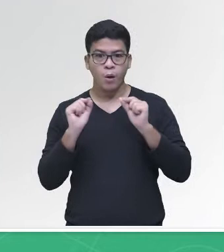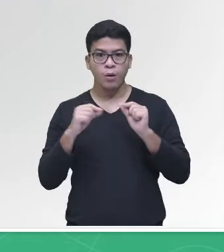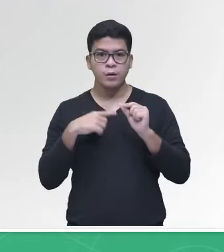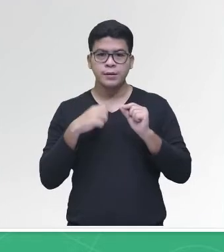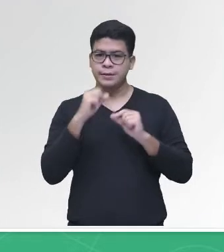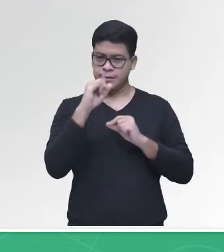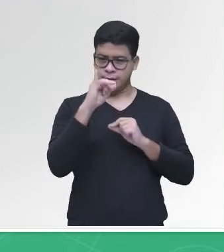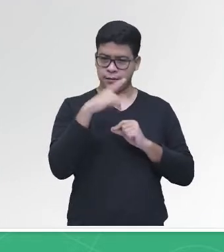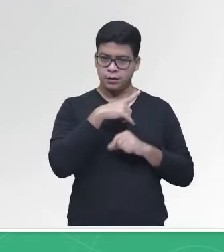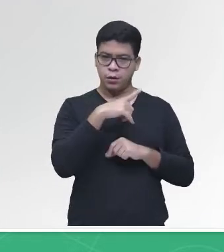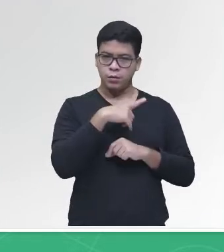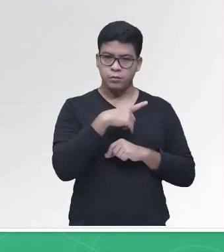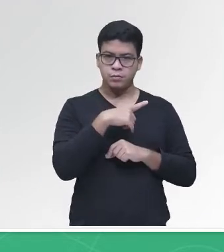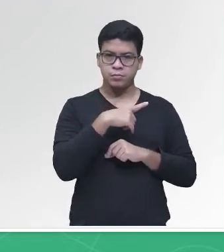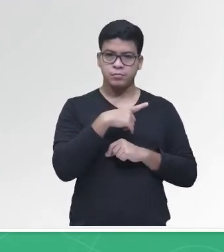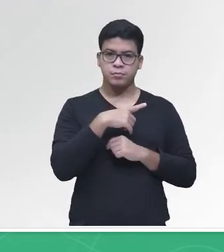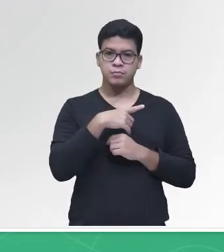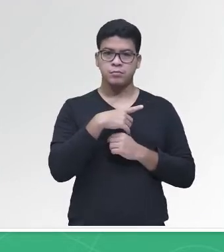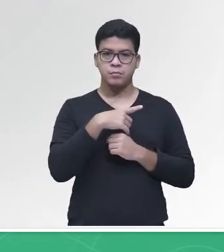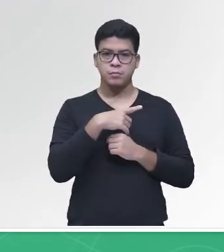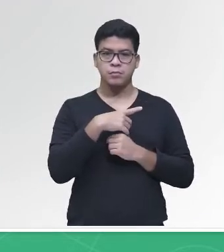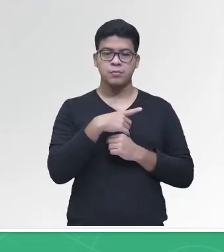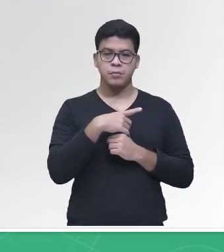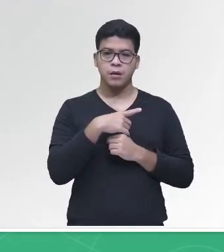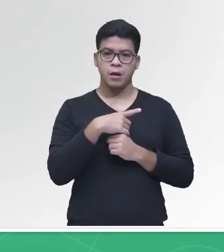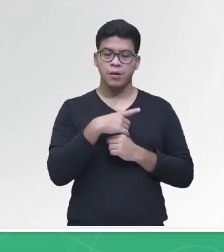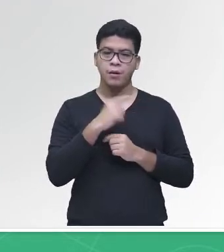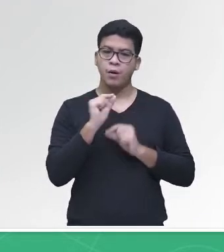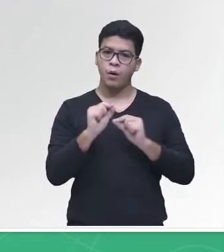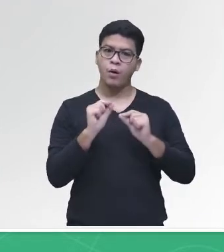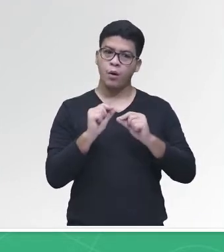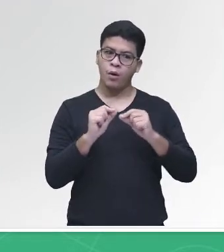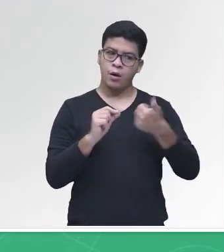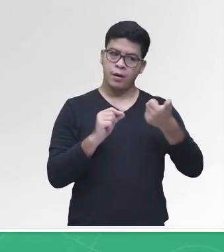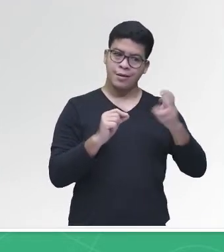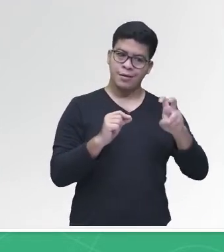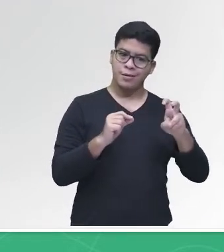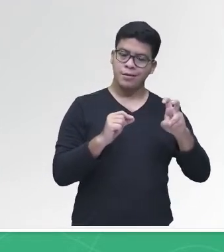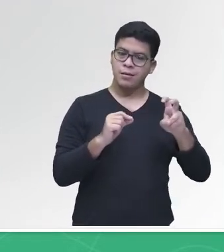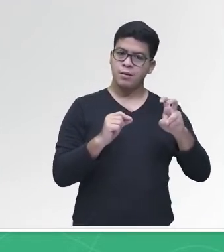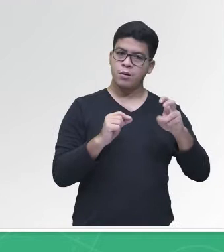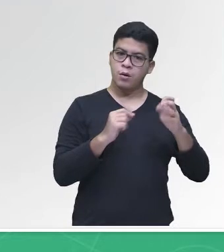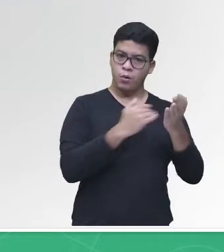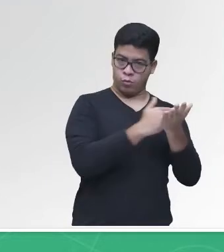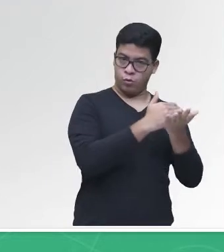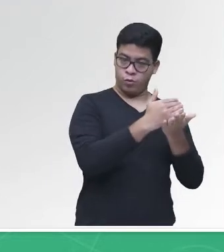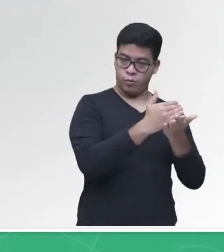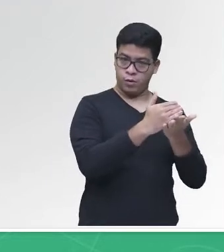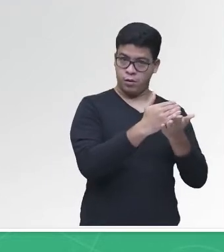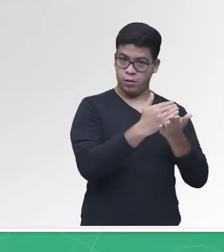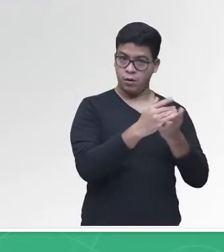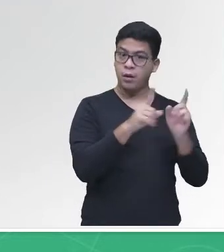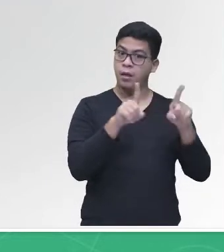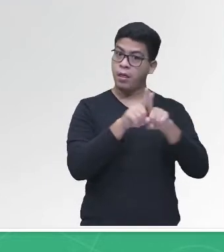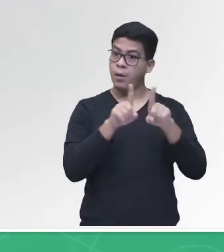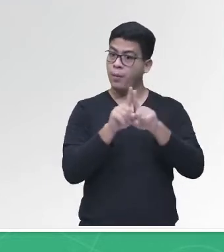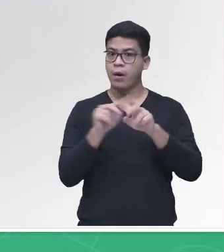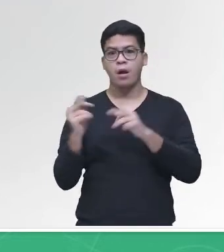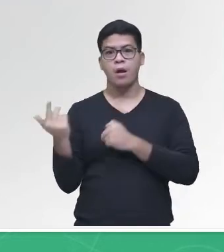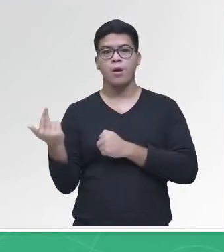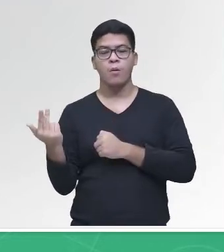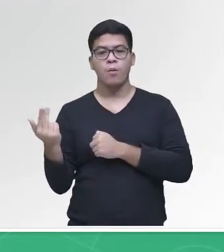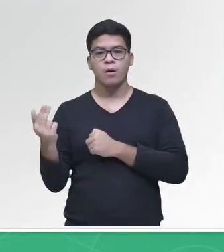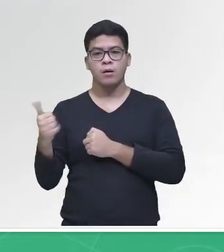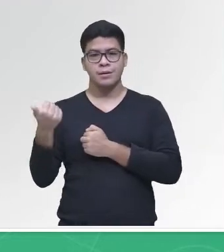aqui, estou somando, vai me dar 15, no final desse processo você terá que ter